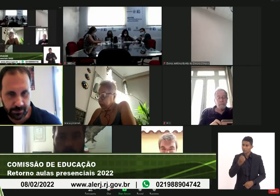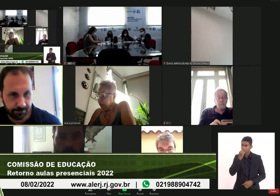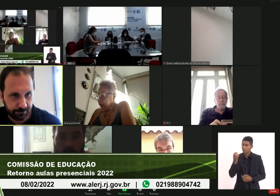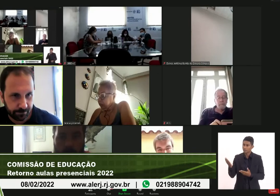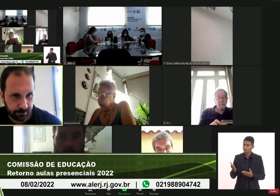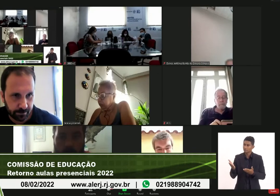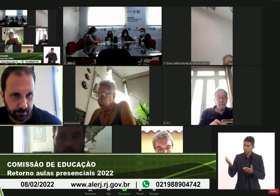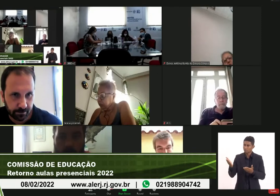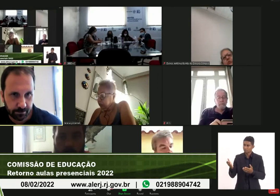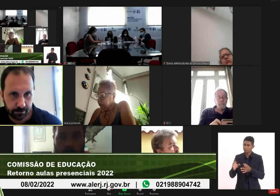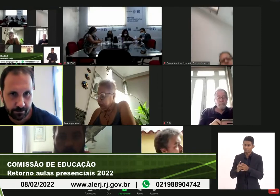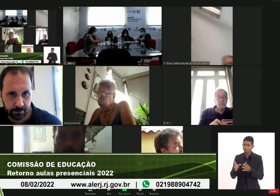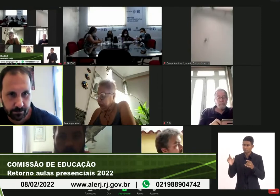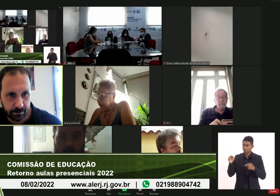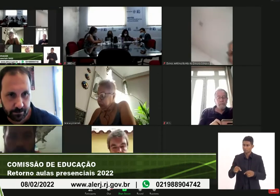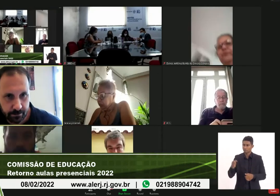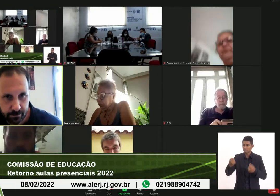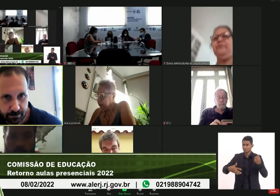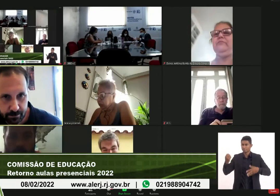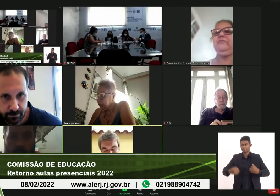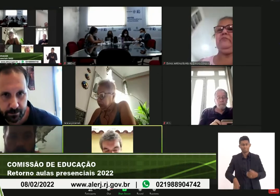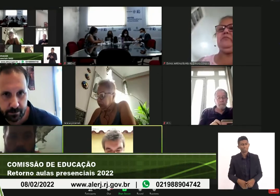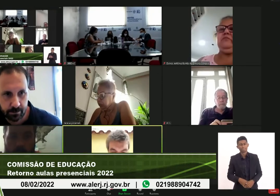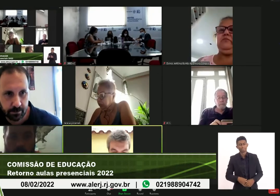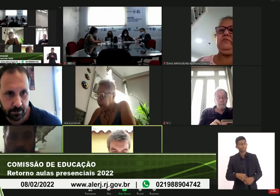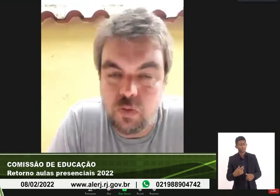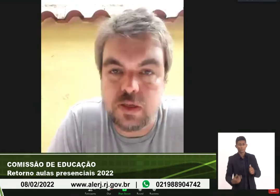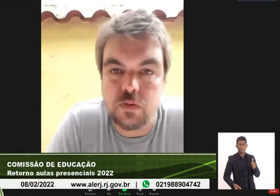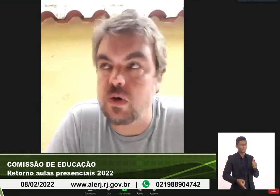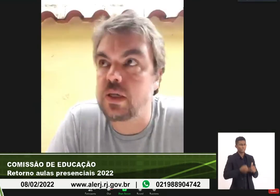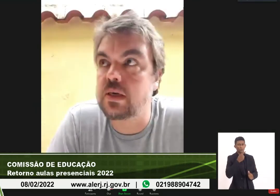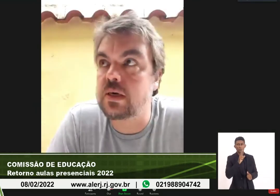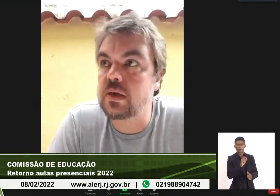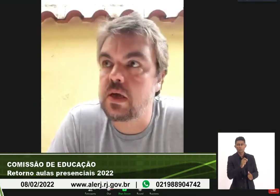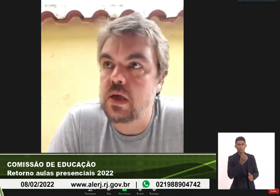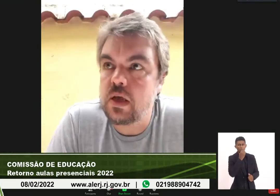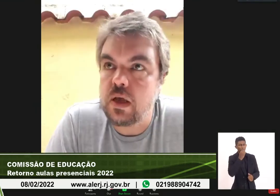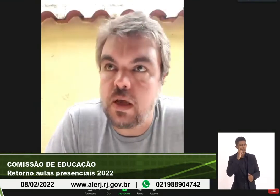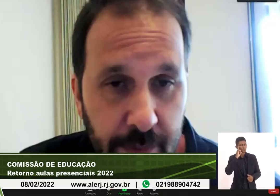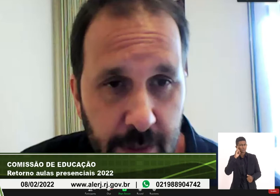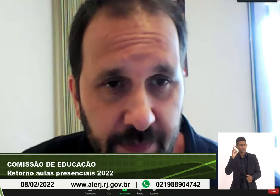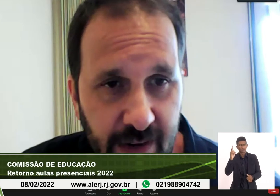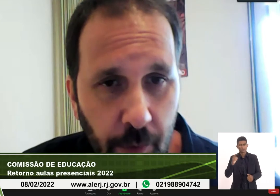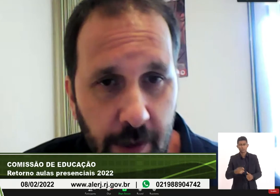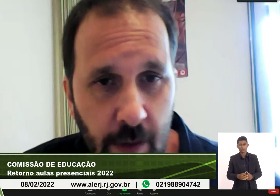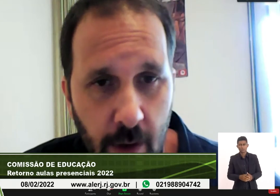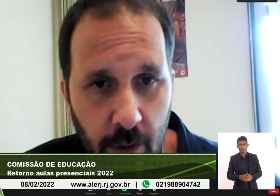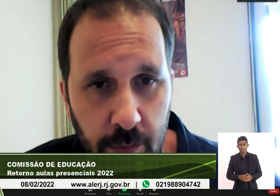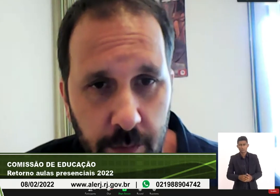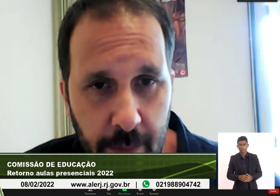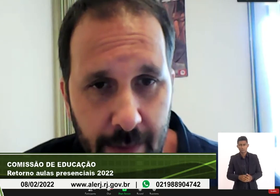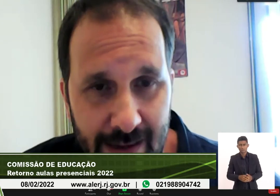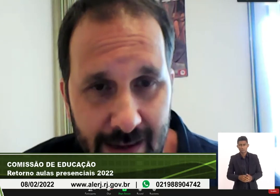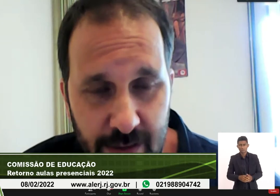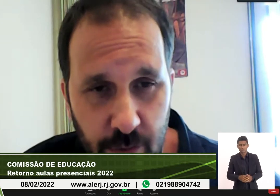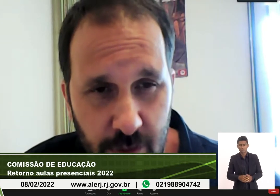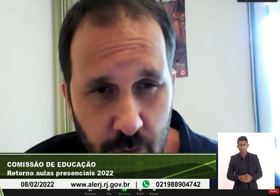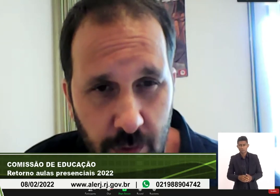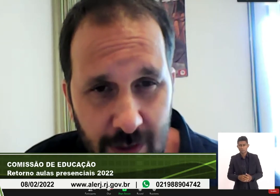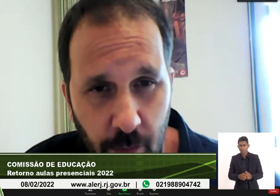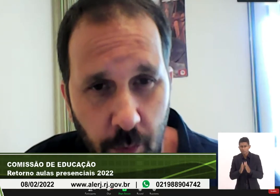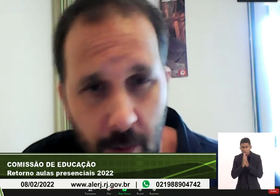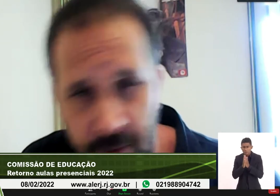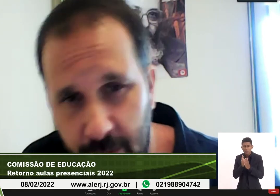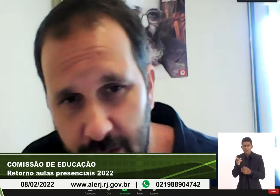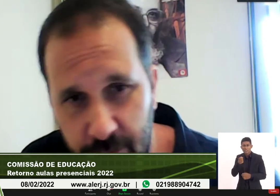sua. Primeiro, bom dia a todos e todas, né? Ângelo, queria te pedir para falar um pouquinho alto, porque me parece que o seu som